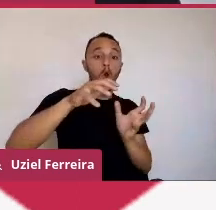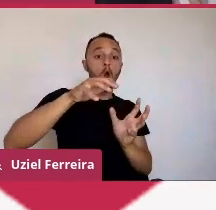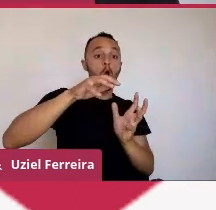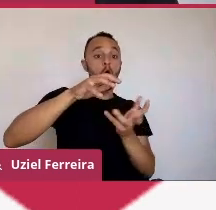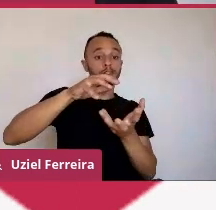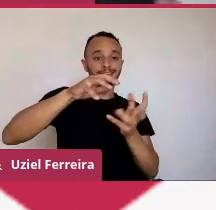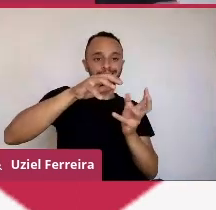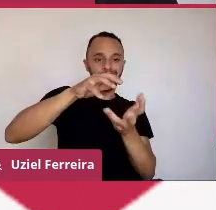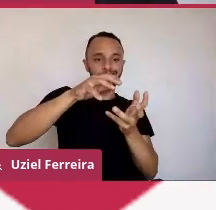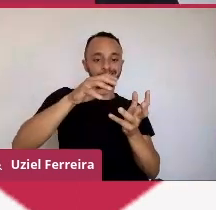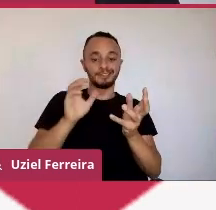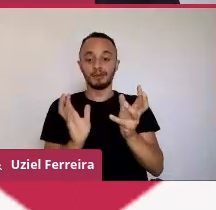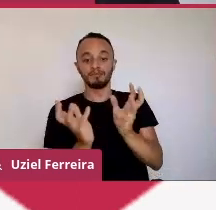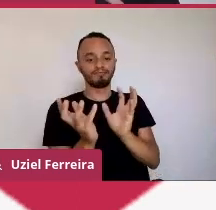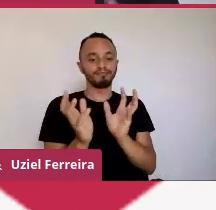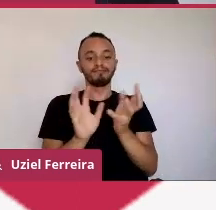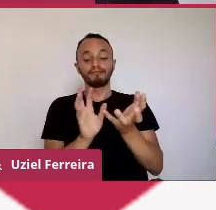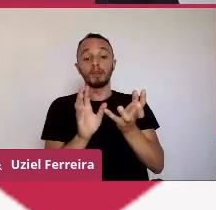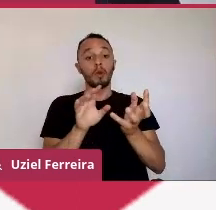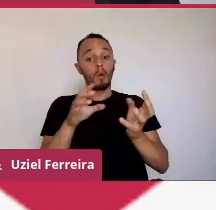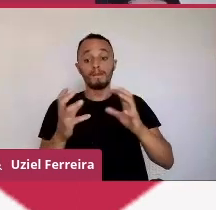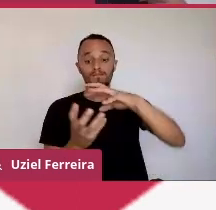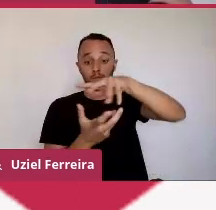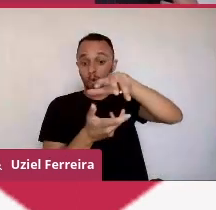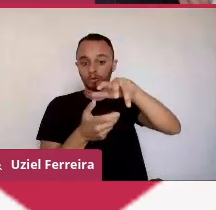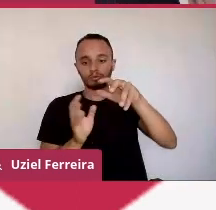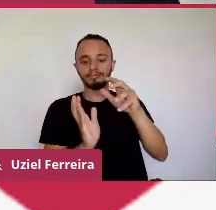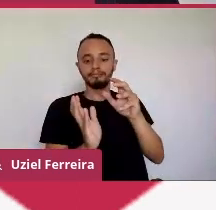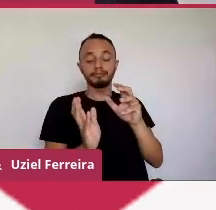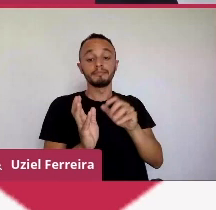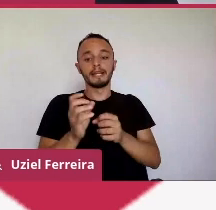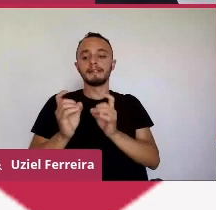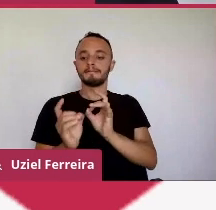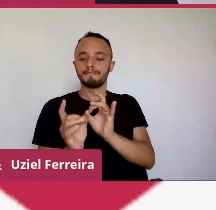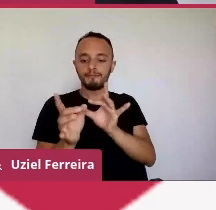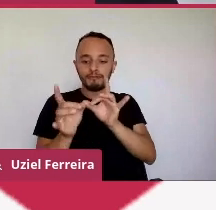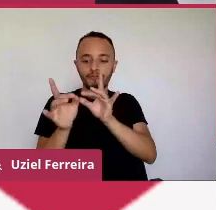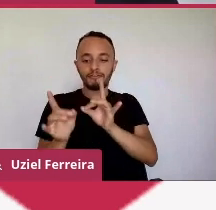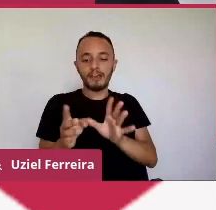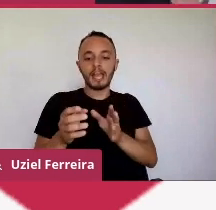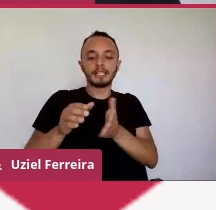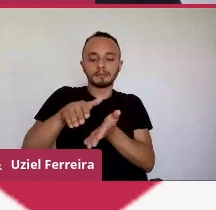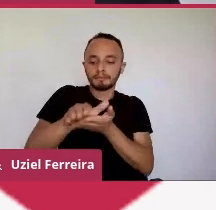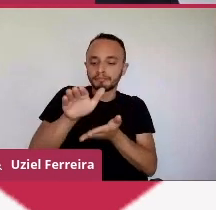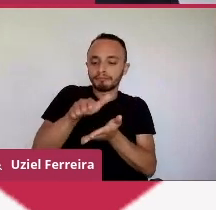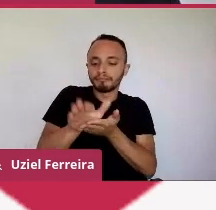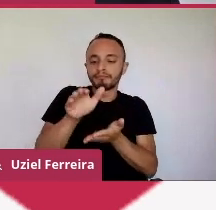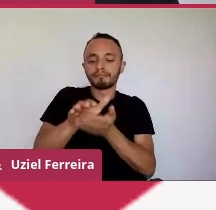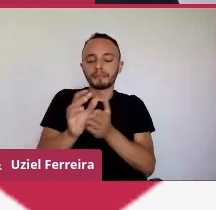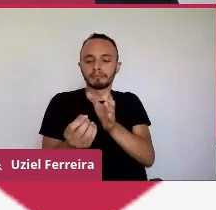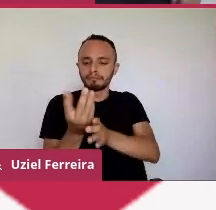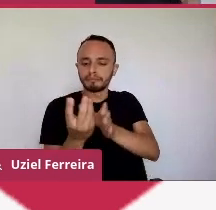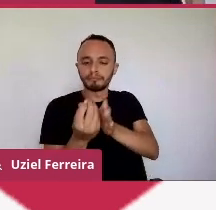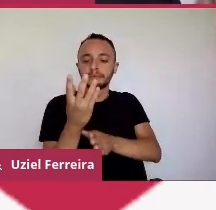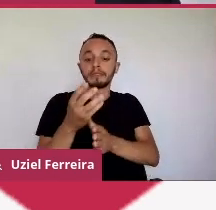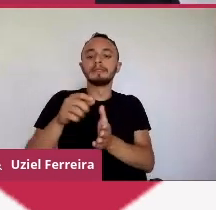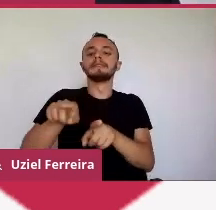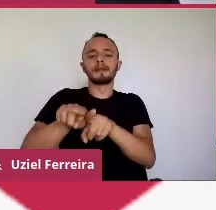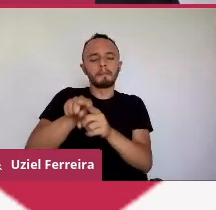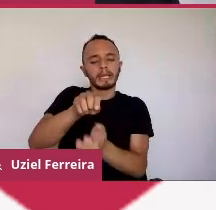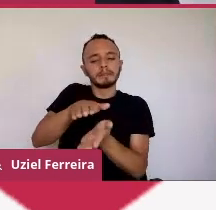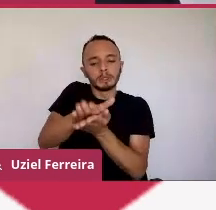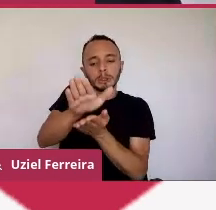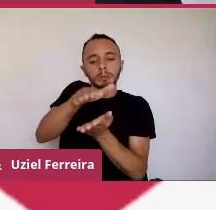junto. Então, é nesse momento, no desenvolvimento do comércio, na venda desse papel, que a xilogravura chega